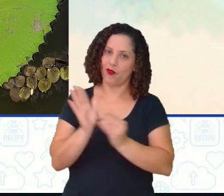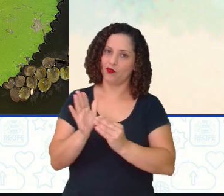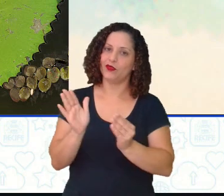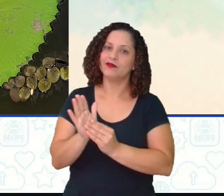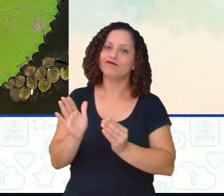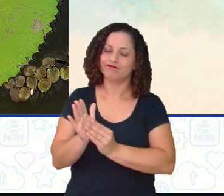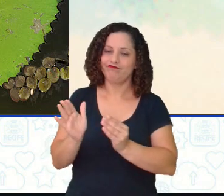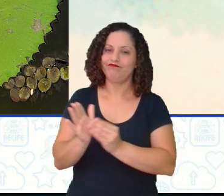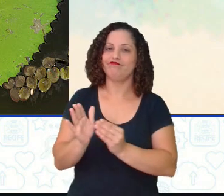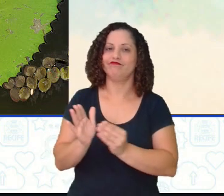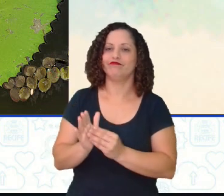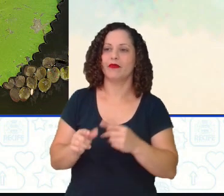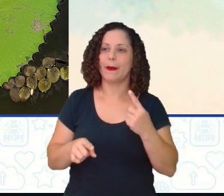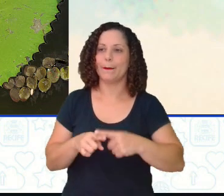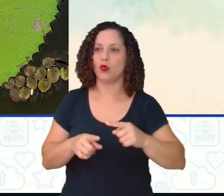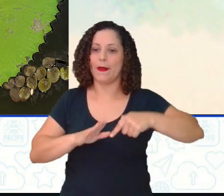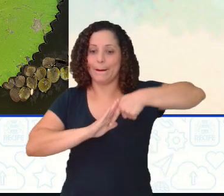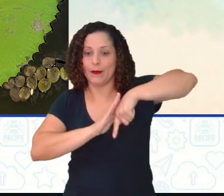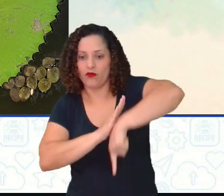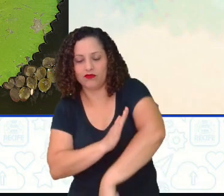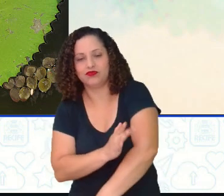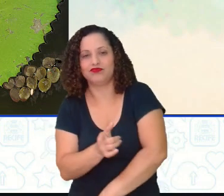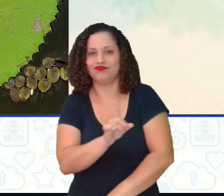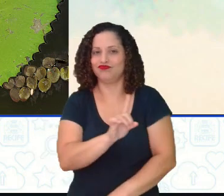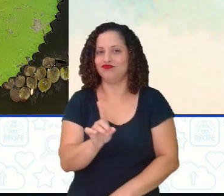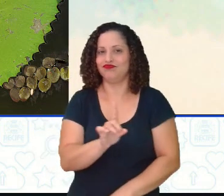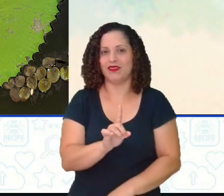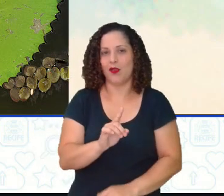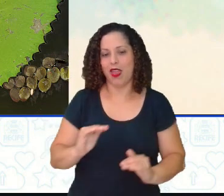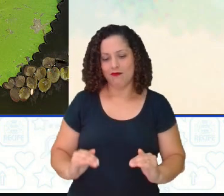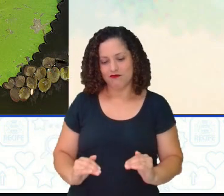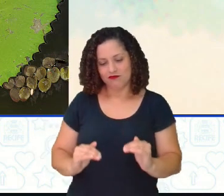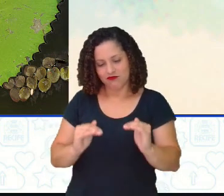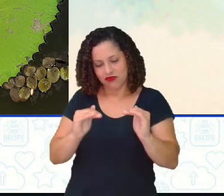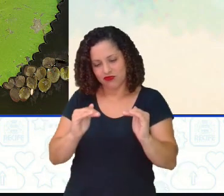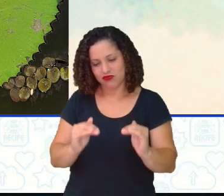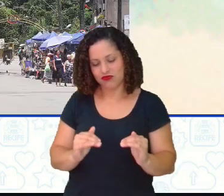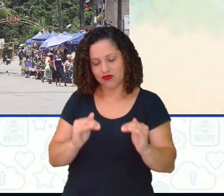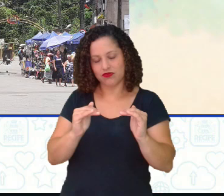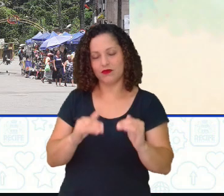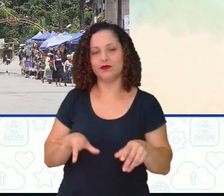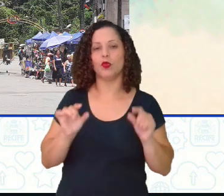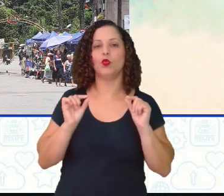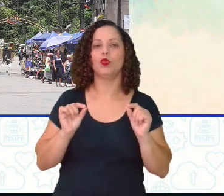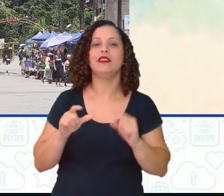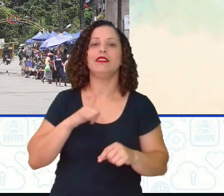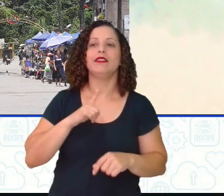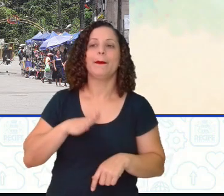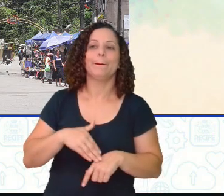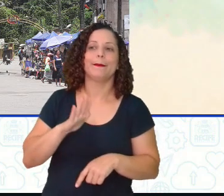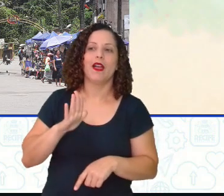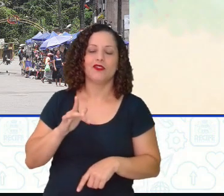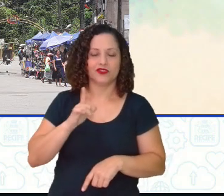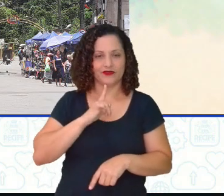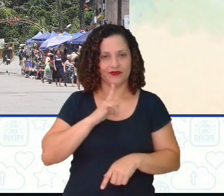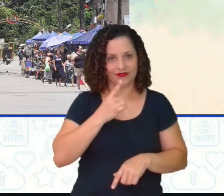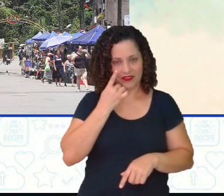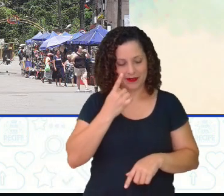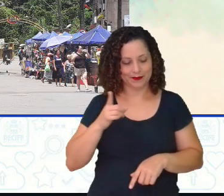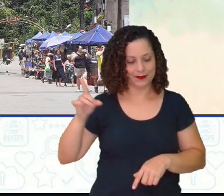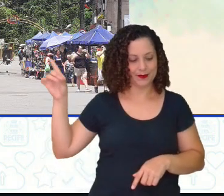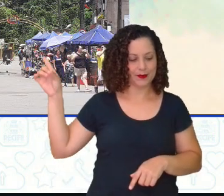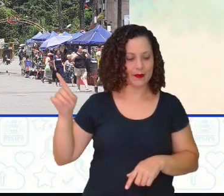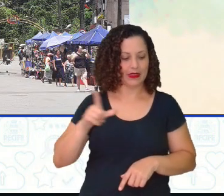em relação a isso. Então, são algumas curiosidades. E o que é que nós temos mais? Nós temos agora